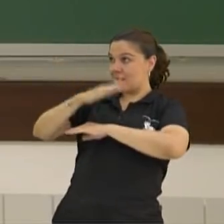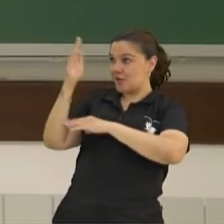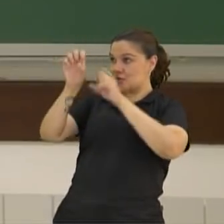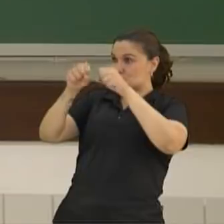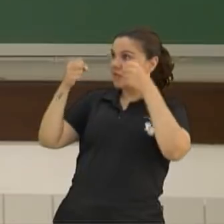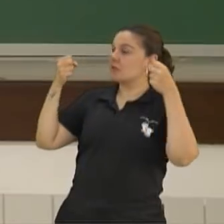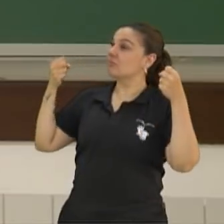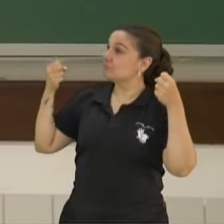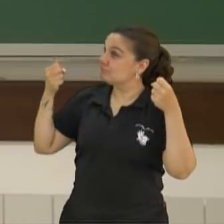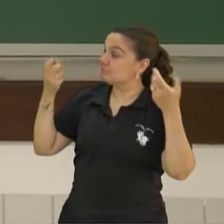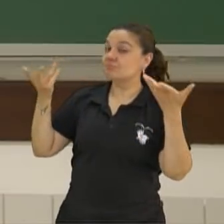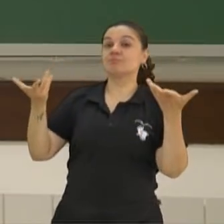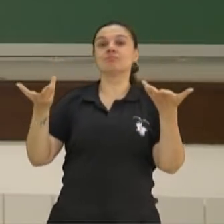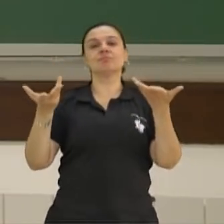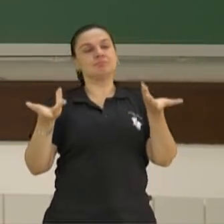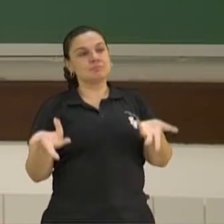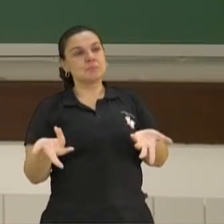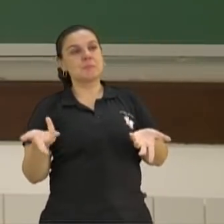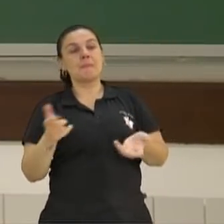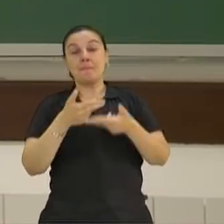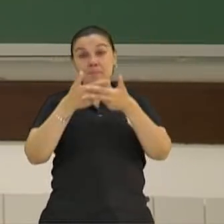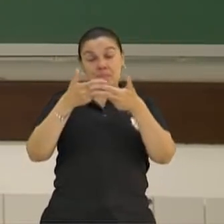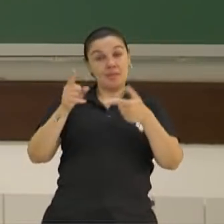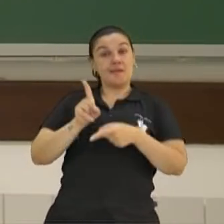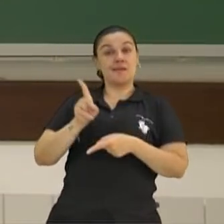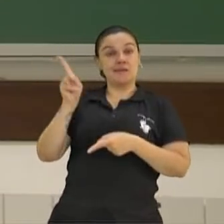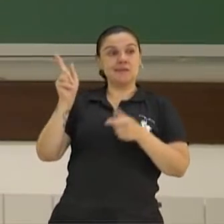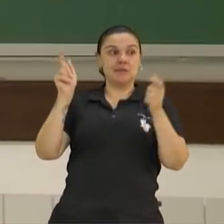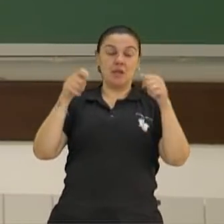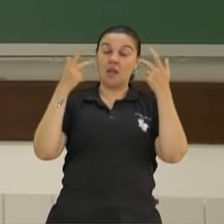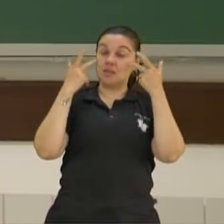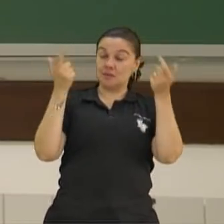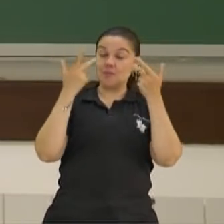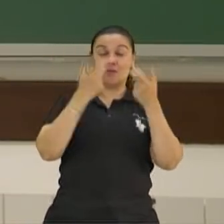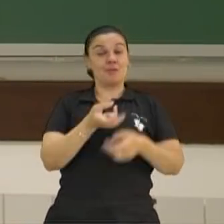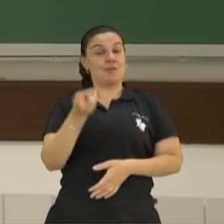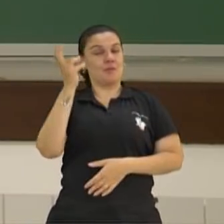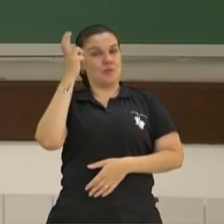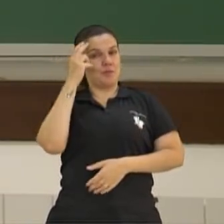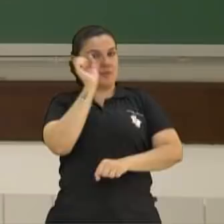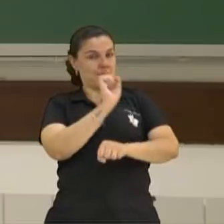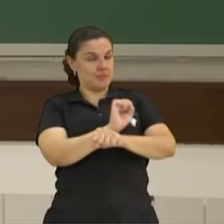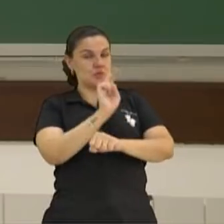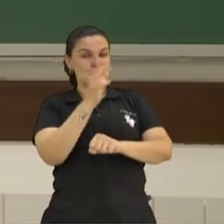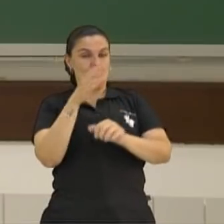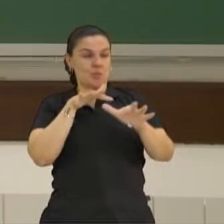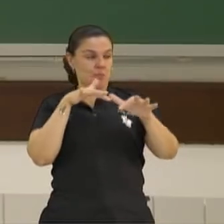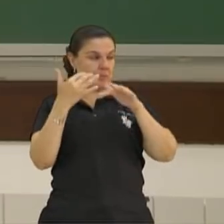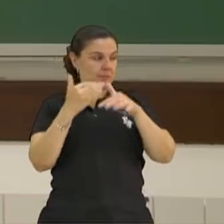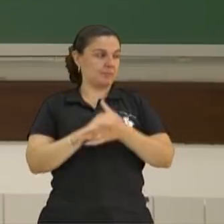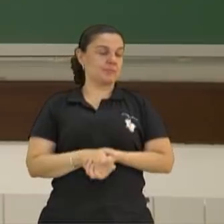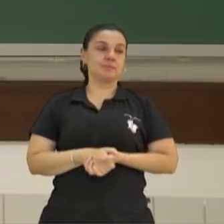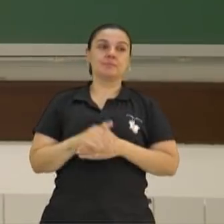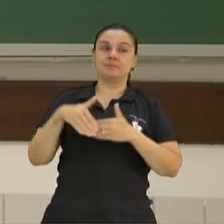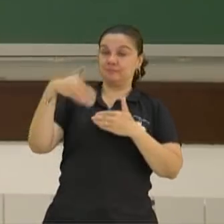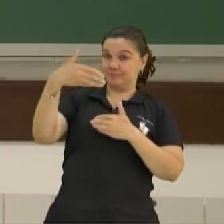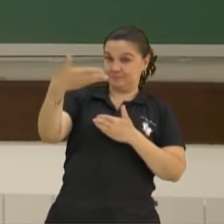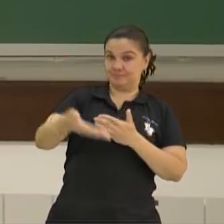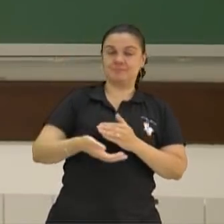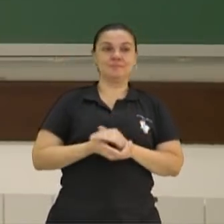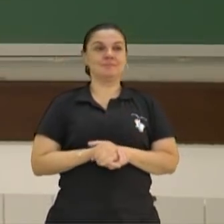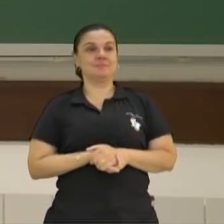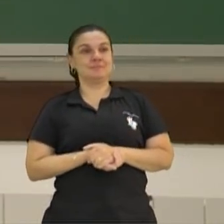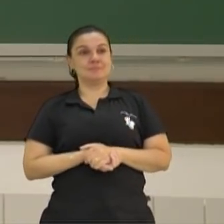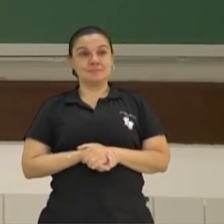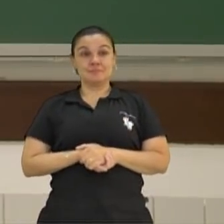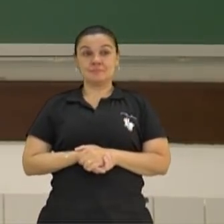contemplar uma paisagem composta por esses elementos que podem ser naturais, culturais, fixos e móveis, e assim